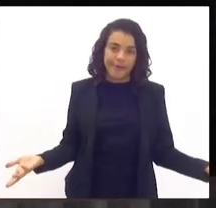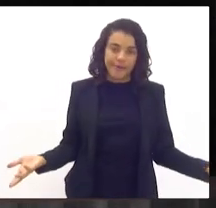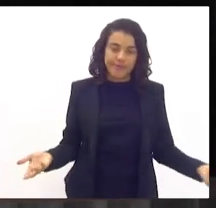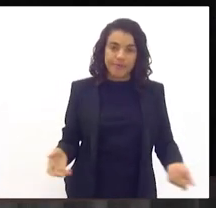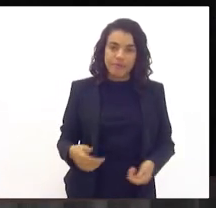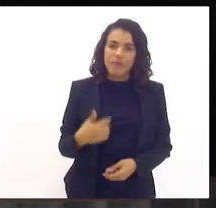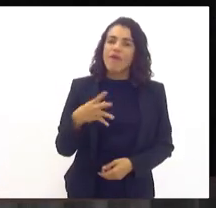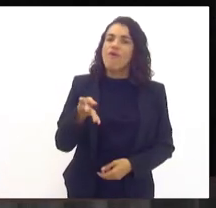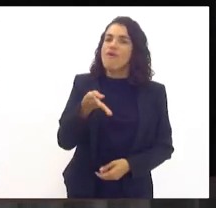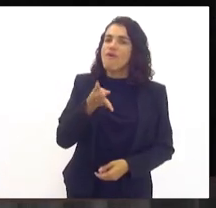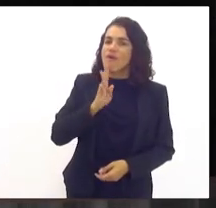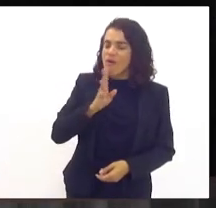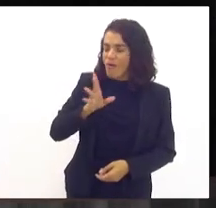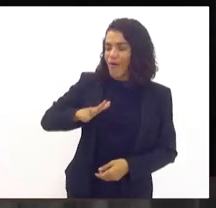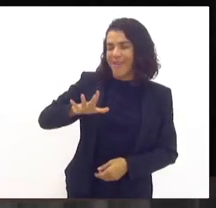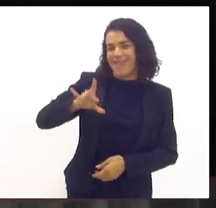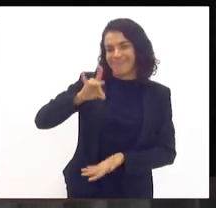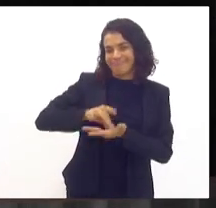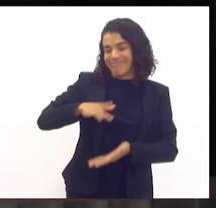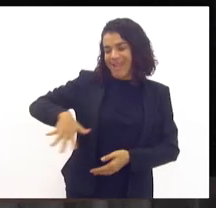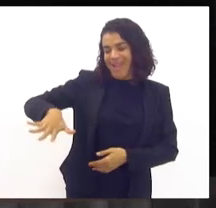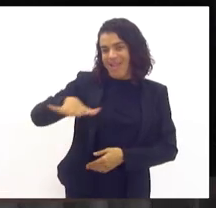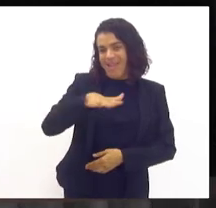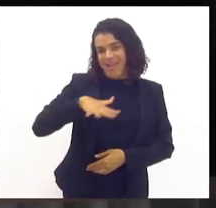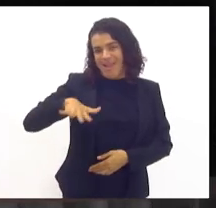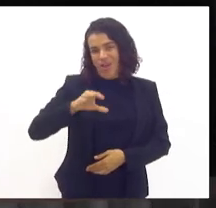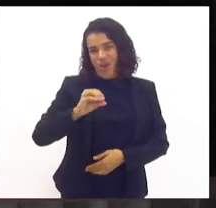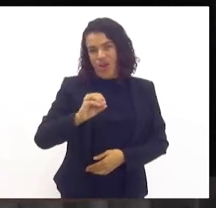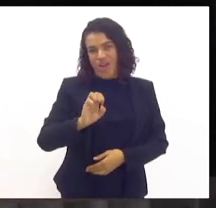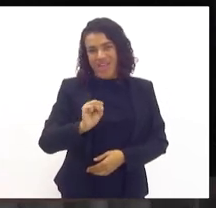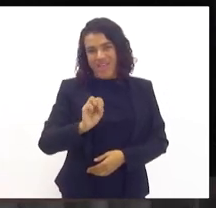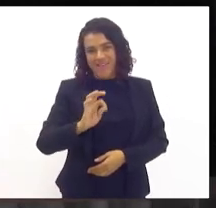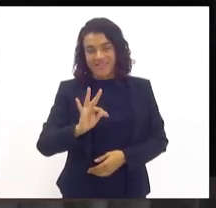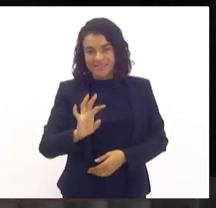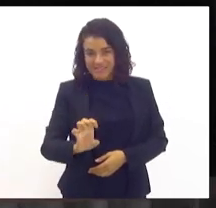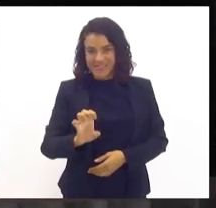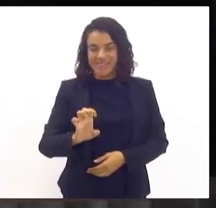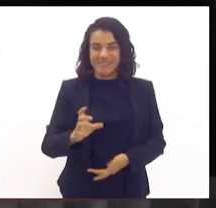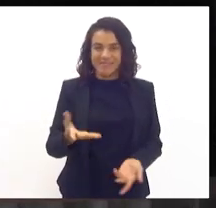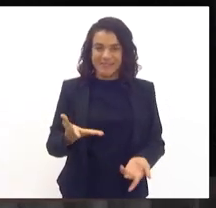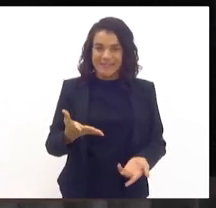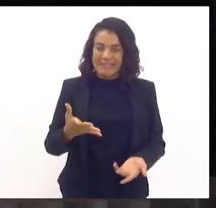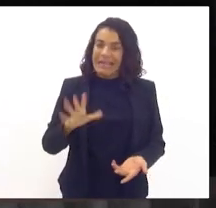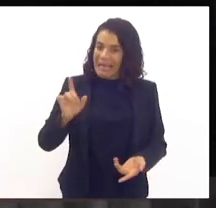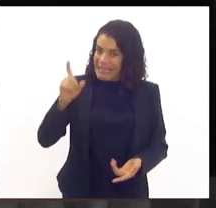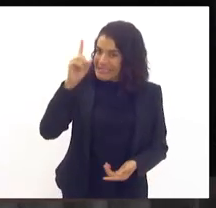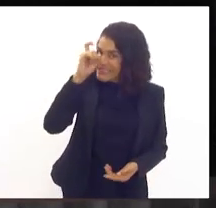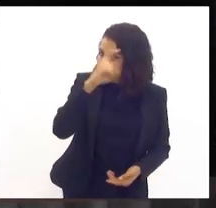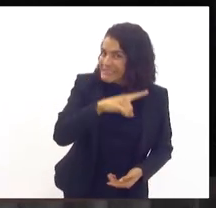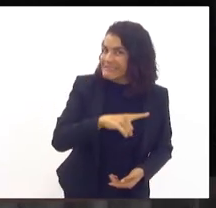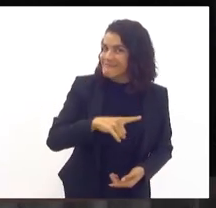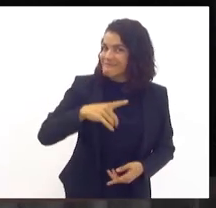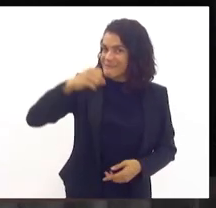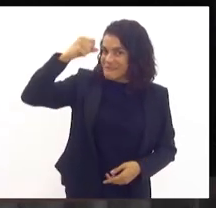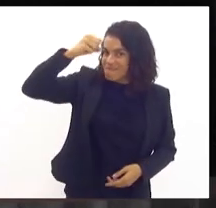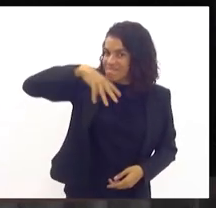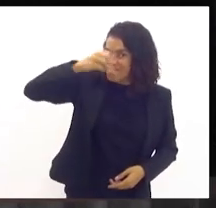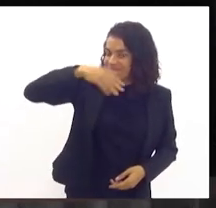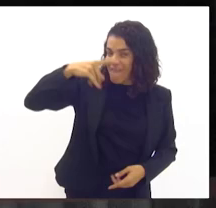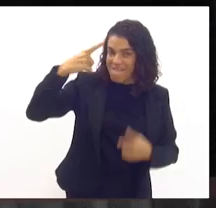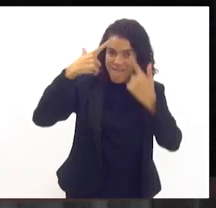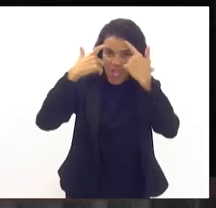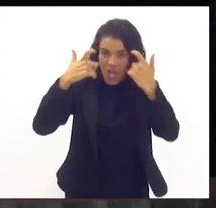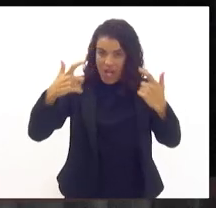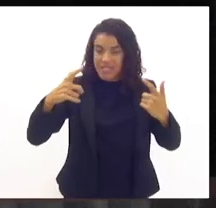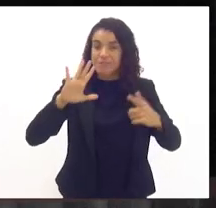Eu conheço a realidade da minha região da Zona Oeste, na palma da minha mão, uma vivência truculenta, difícil. Mas o que aconteceu